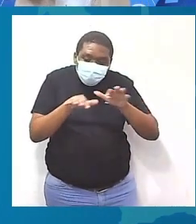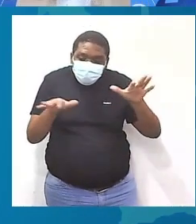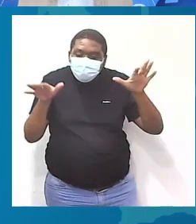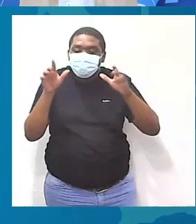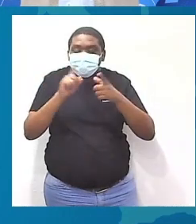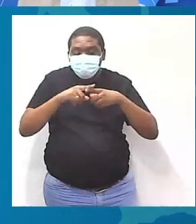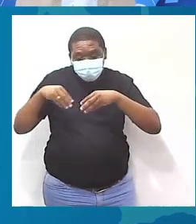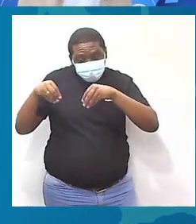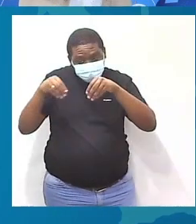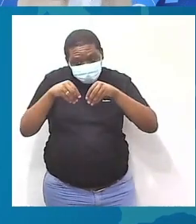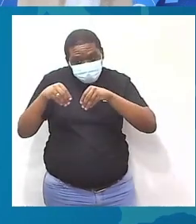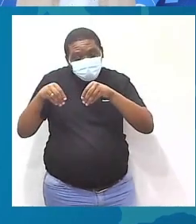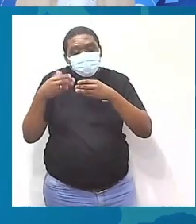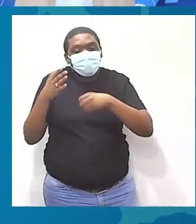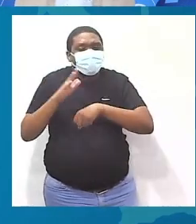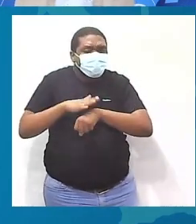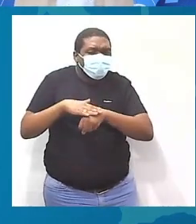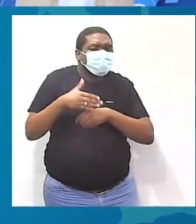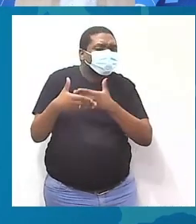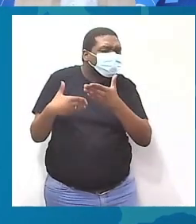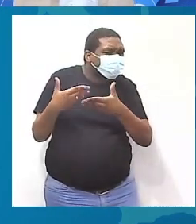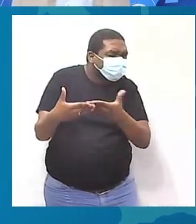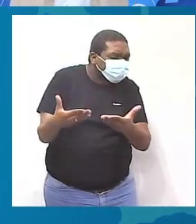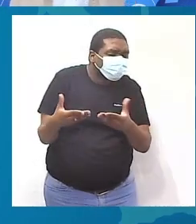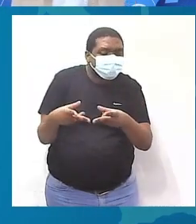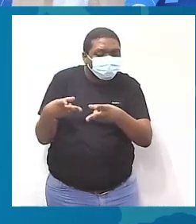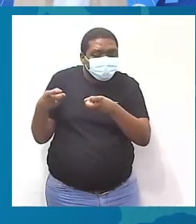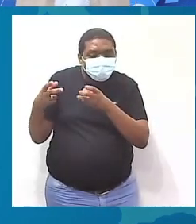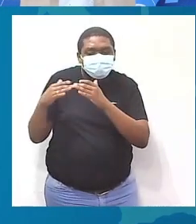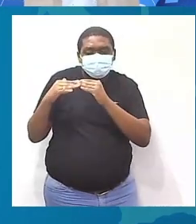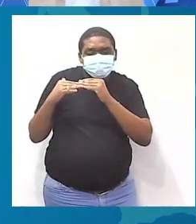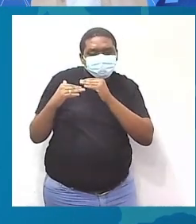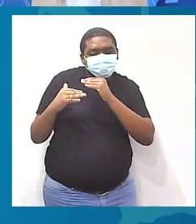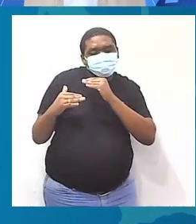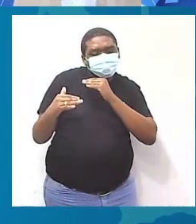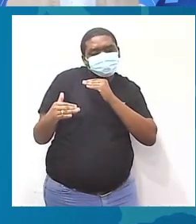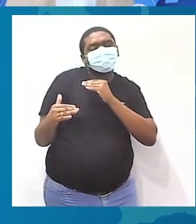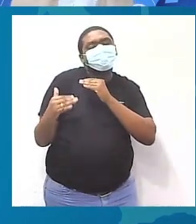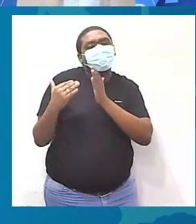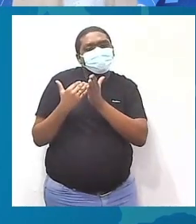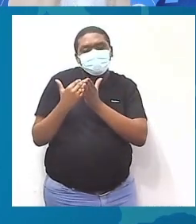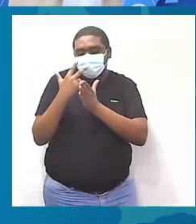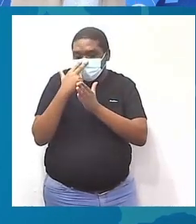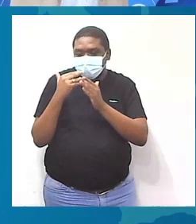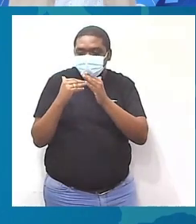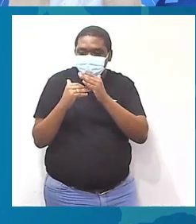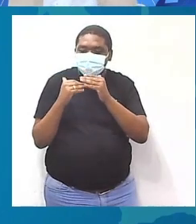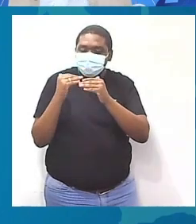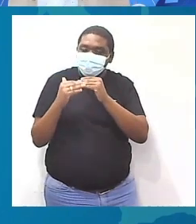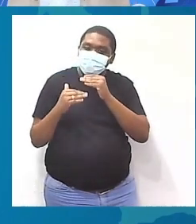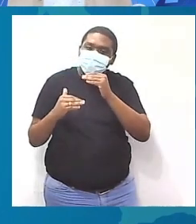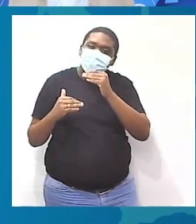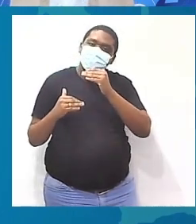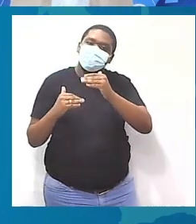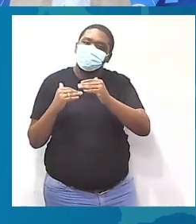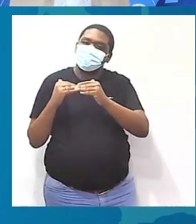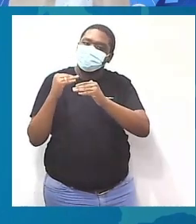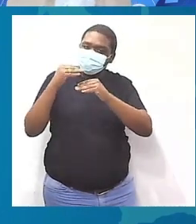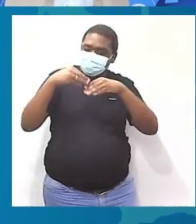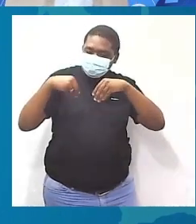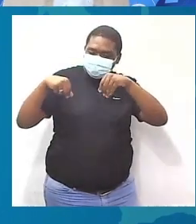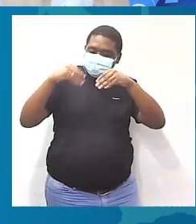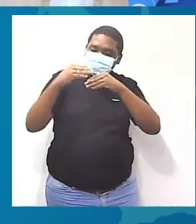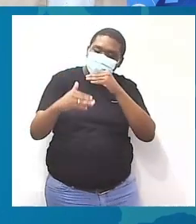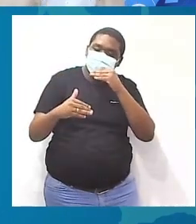né? Então, com o tempo, as camadas ali dos sedimentos, eles vão se sobrepondo umas sobre as outras, algo